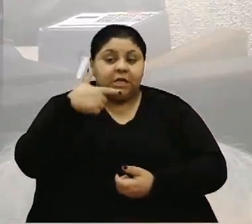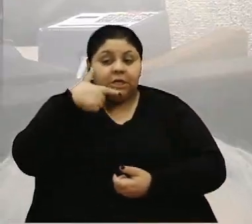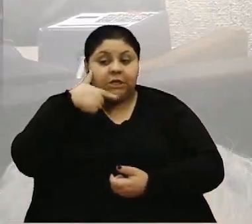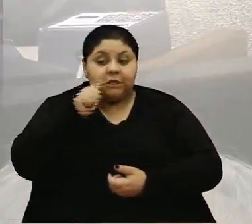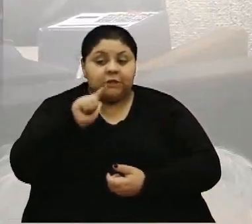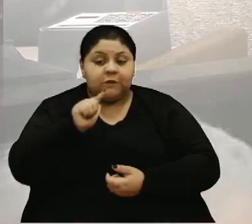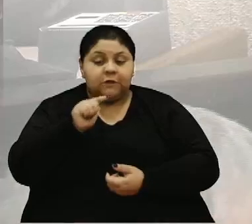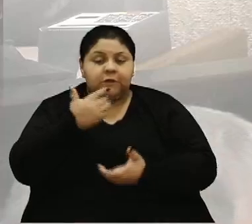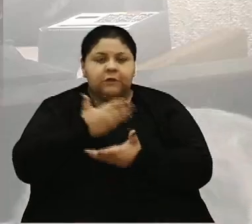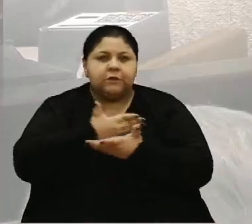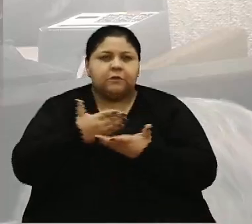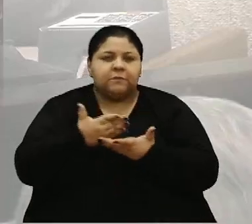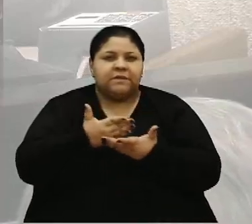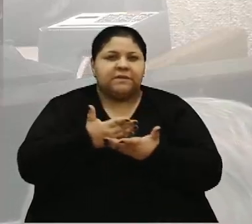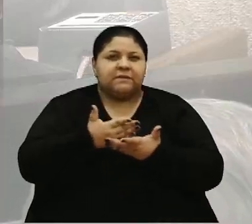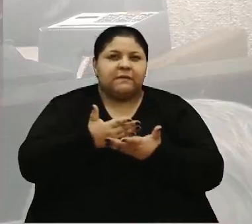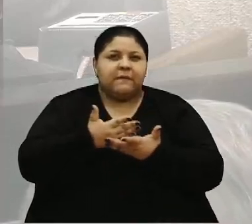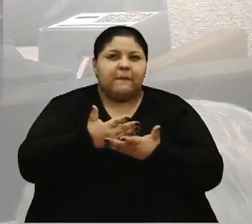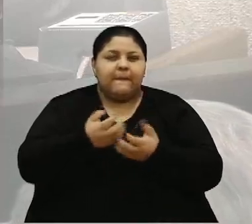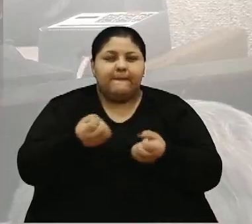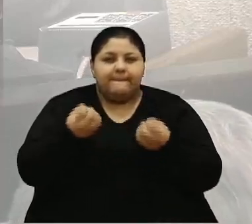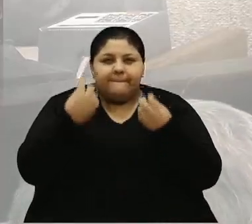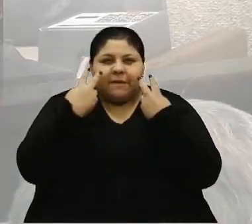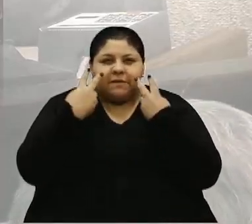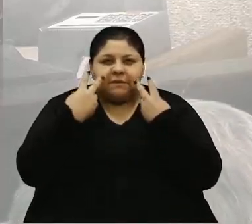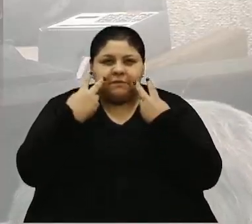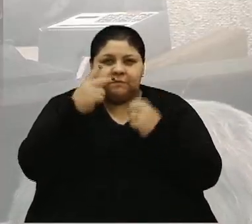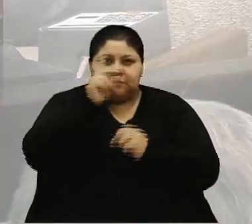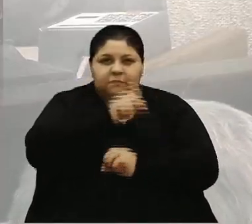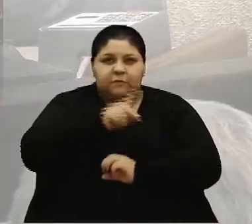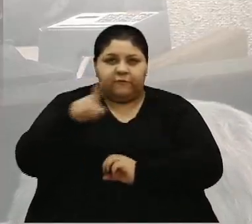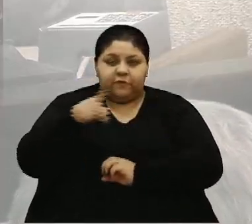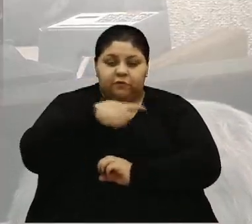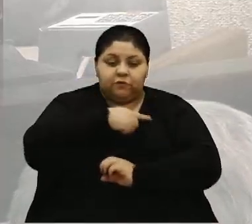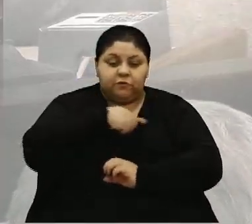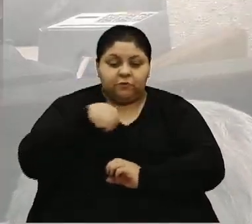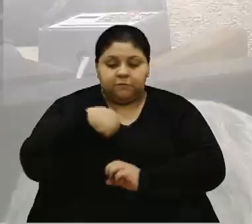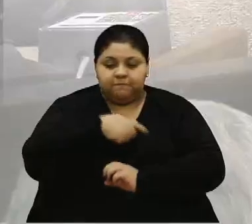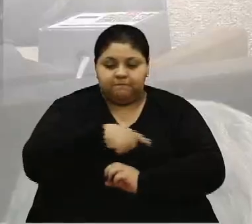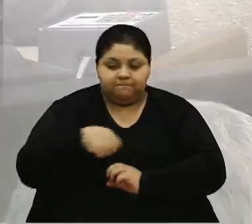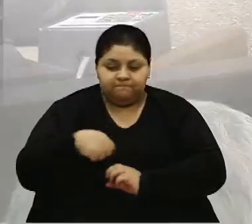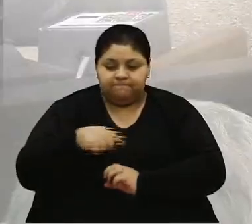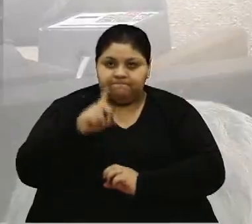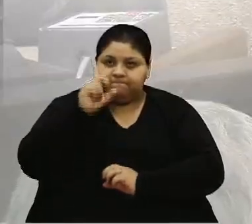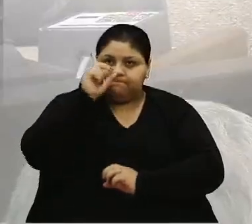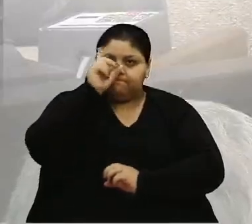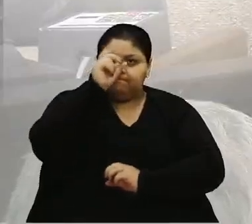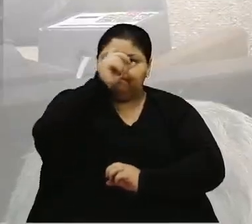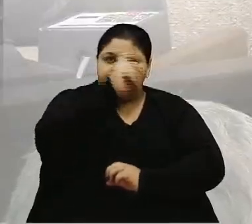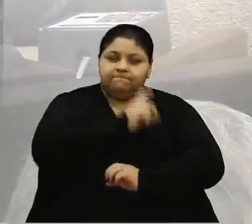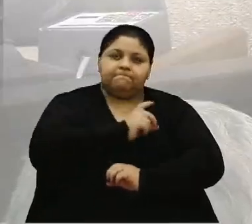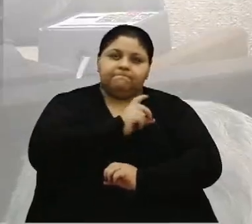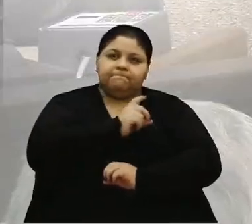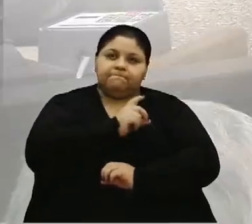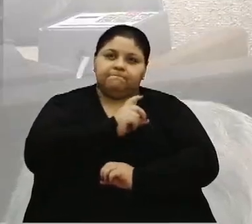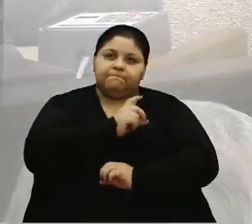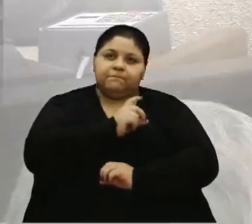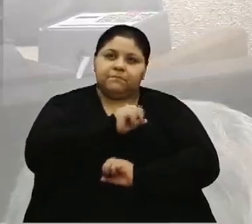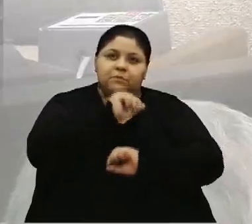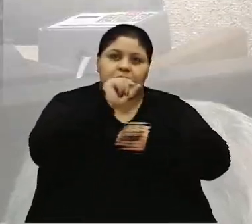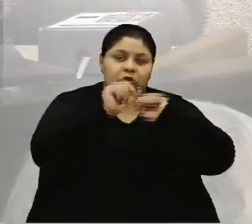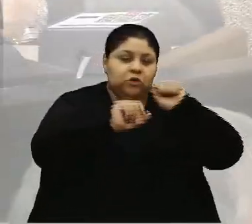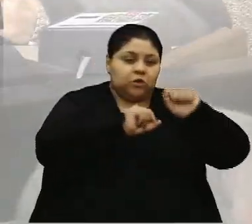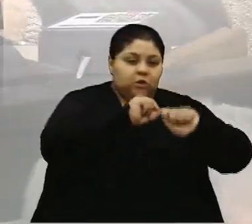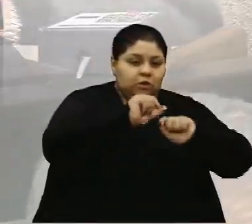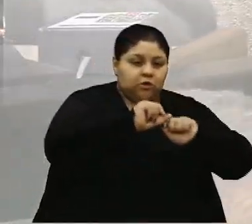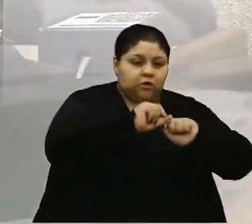e começa a perceber, professor Zanquim, a dificuldade entre aquilo que tanto